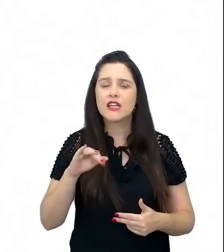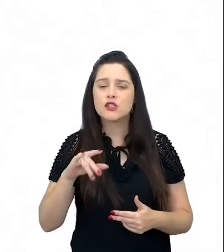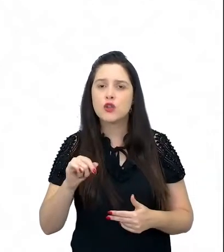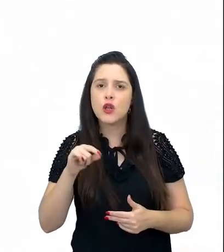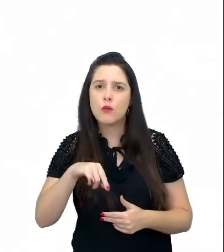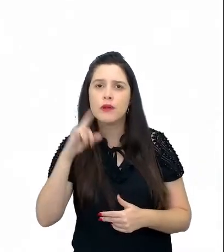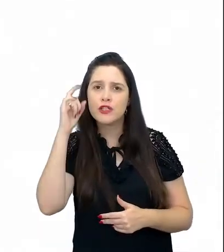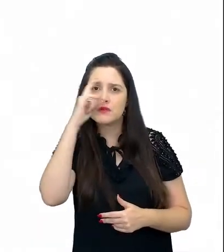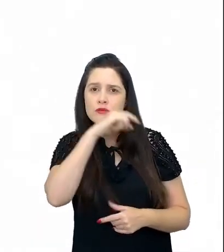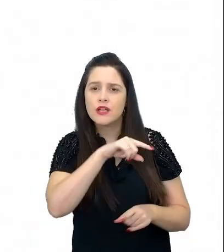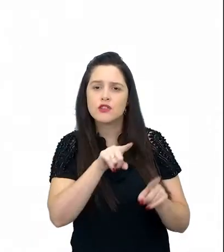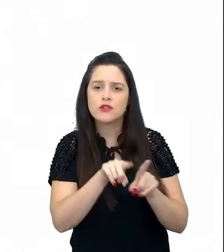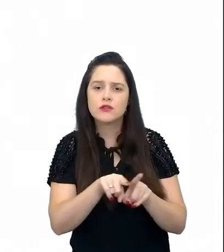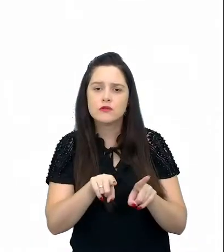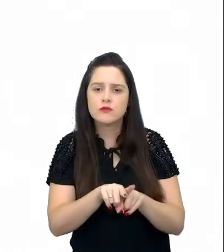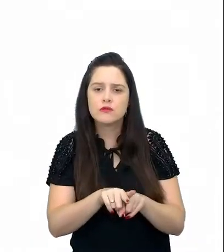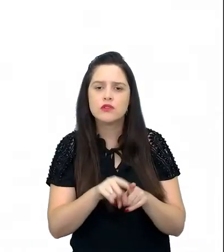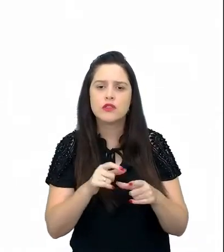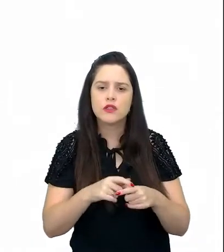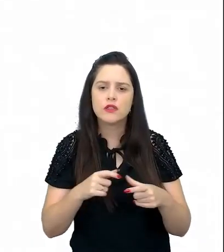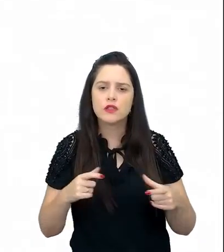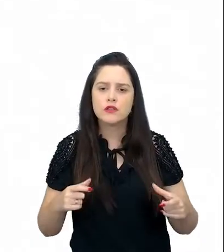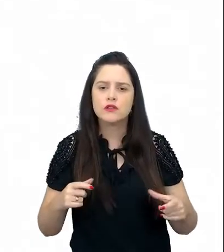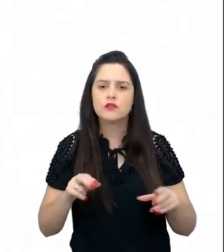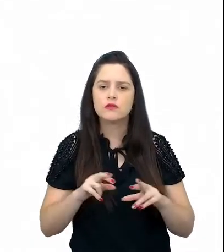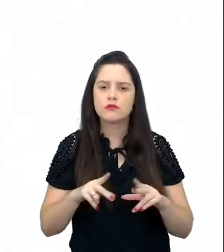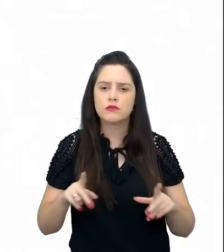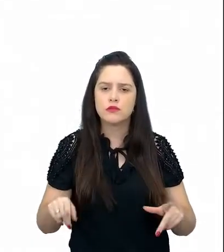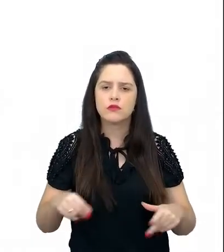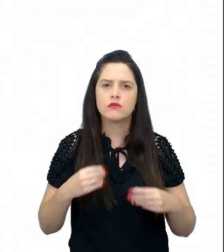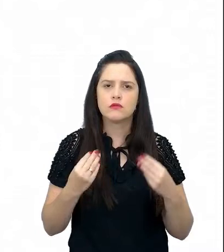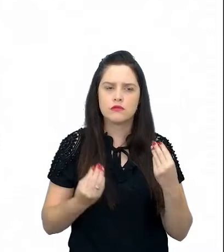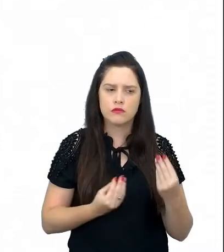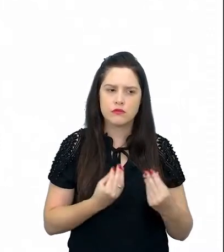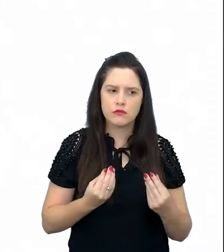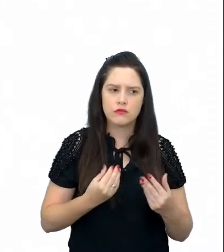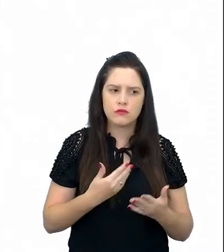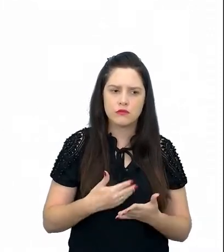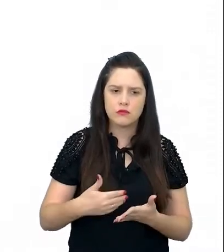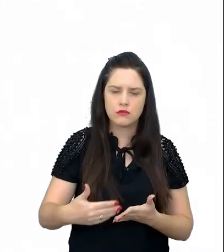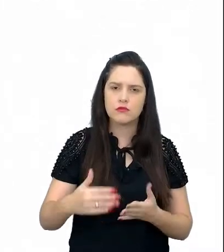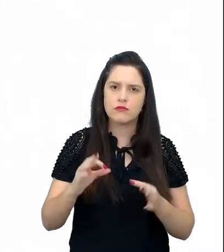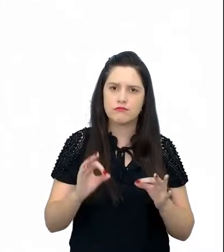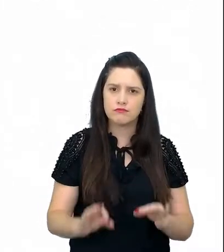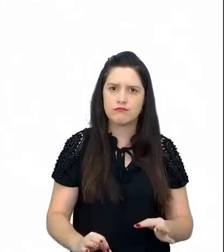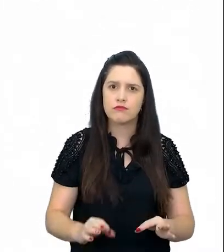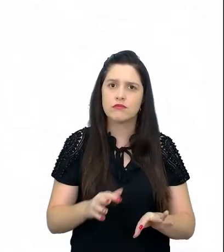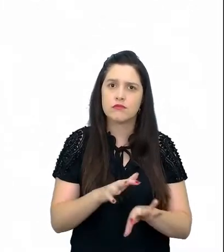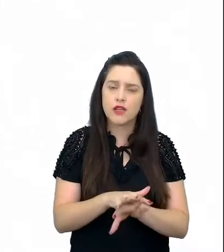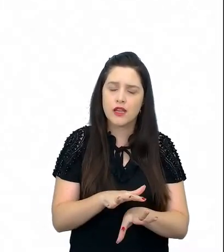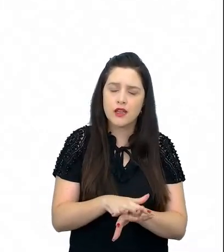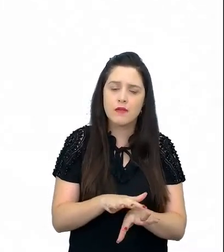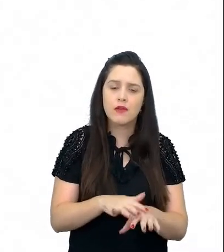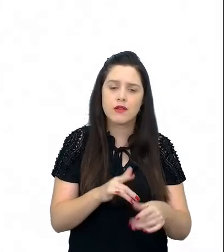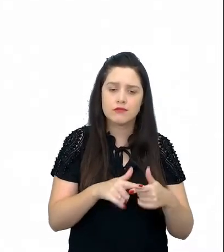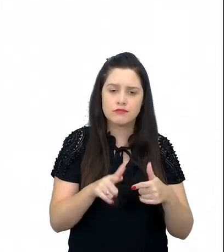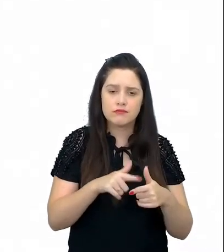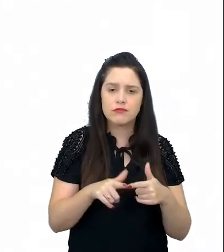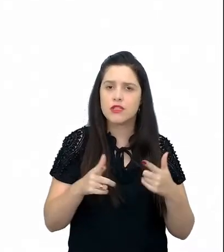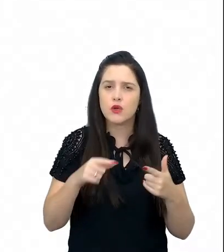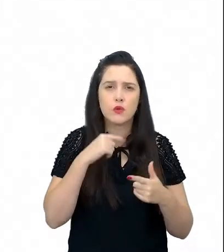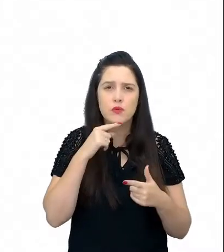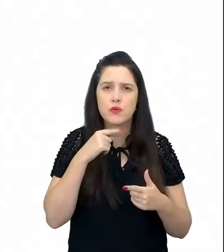dificuldade aqui também. Está vendo que um conteúdo vai puxando ao outro, um objeto matemático vai puxando o outro? Se eu não tenho a noção, o meu aluno não